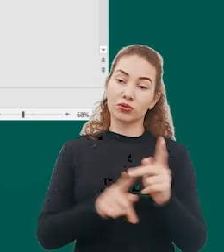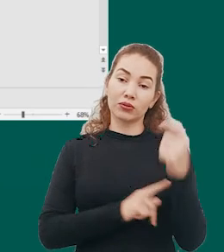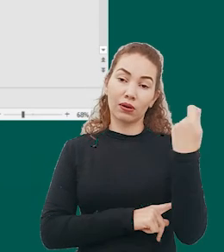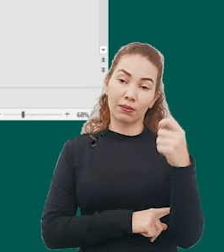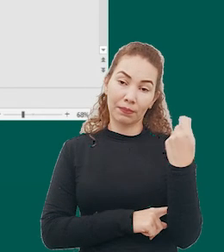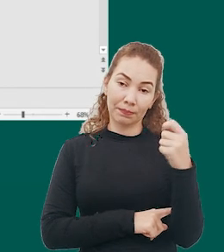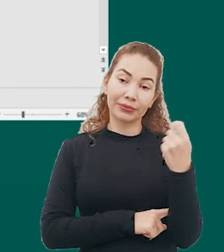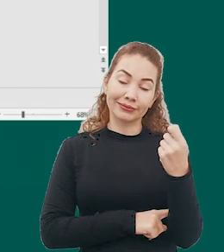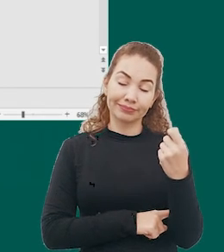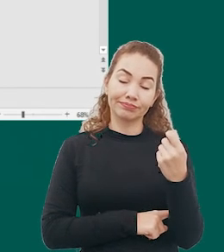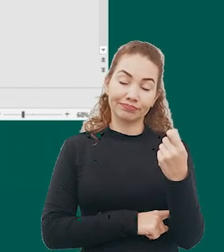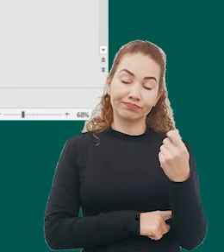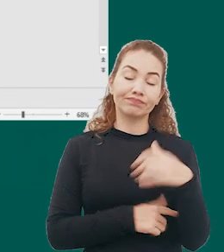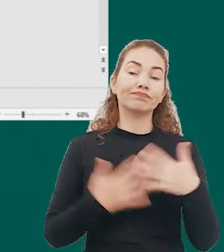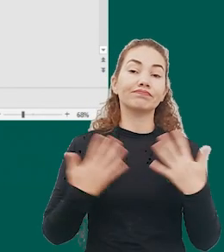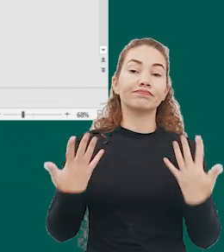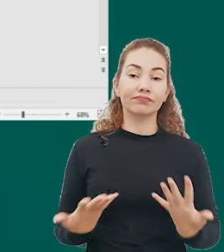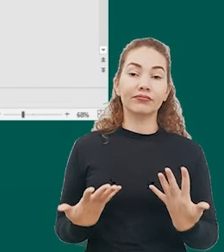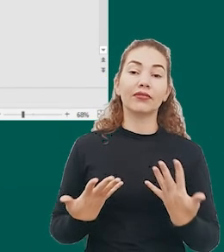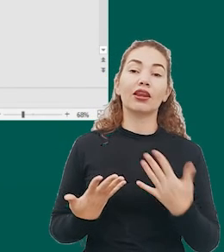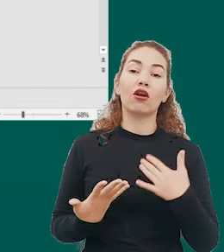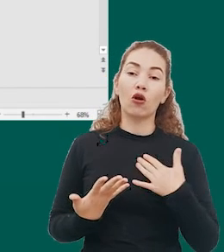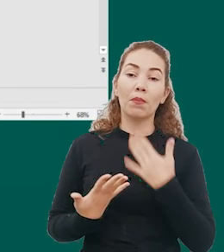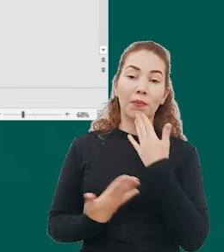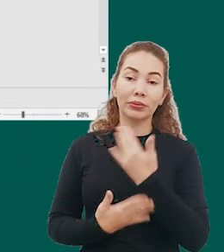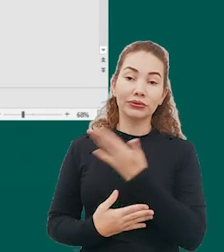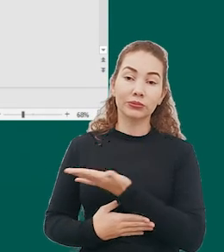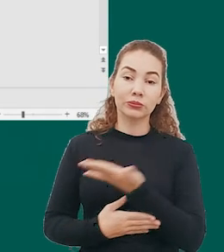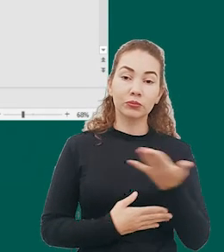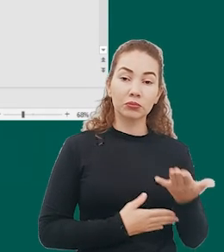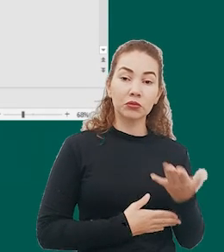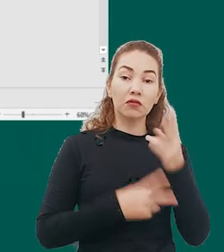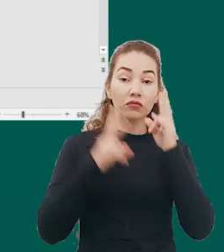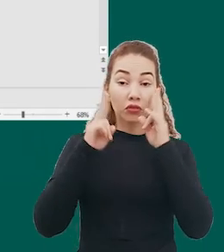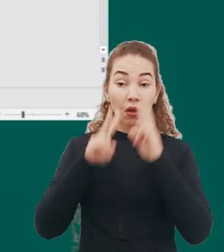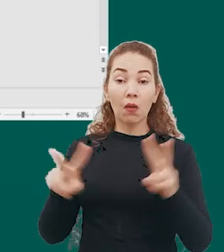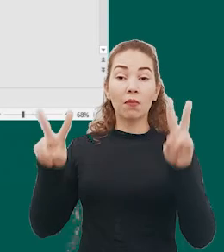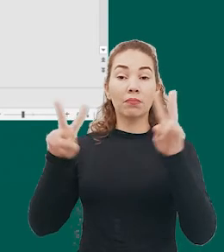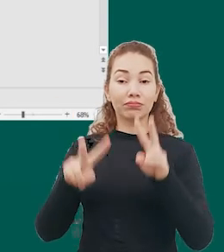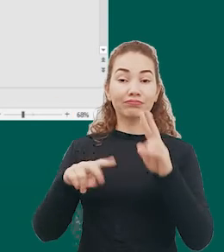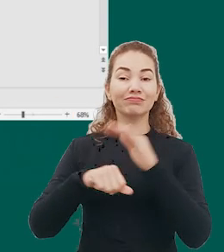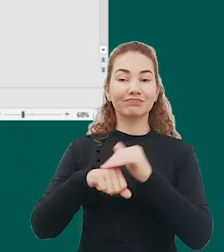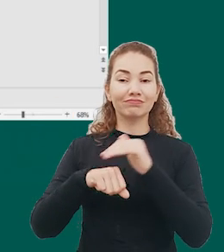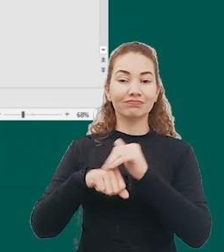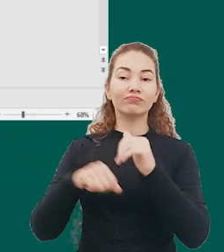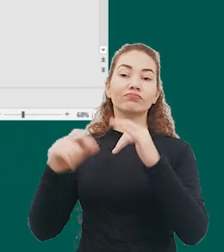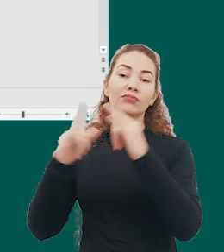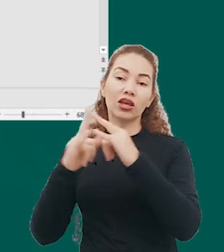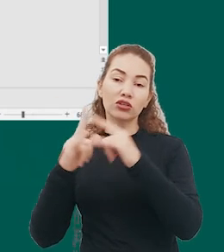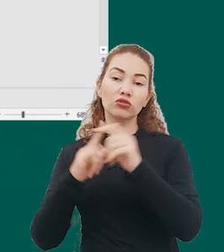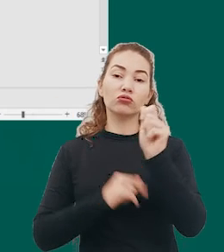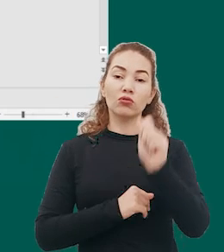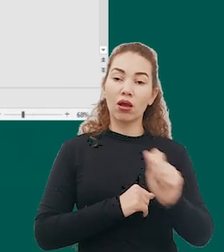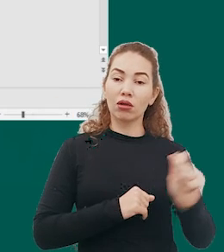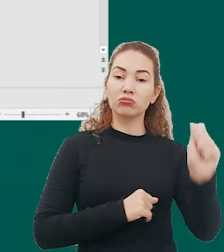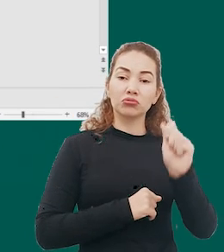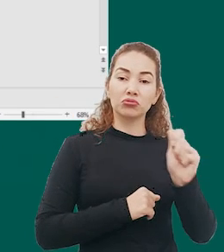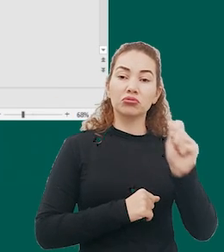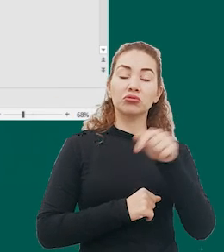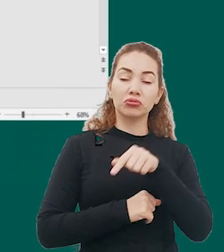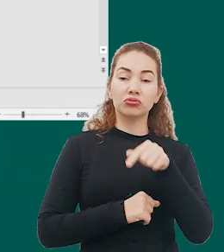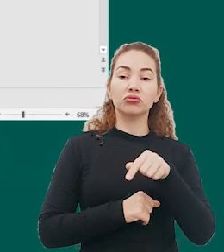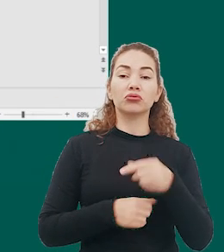necessitam tanto. Então, fica aqui o meu apelo para vocês olharem com carinho para essa questão aqui